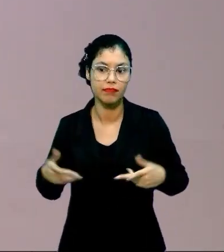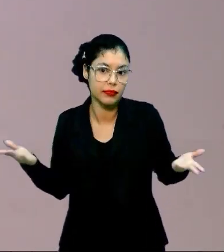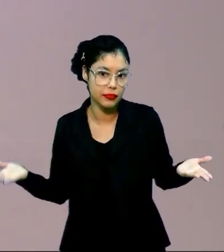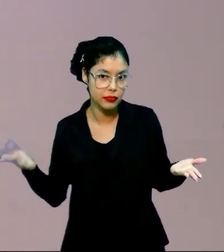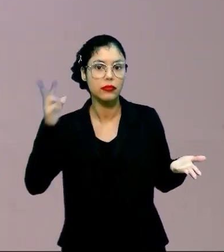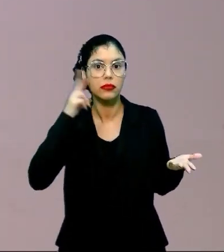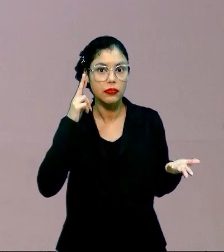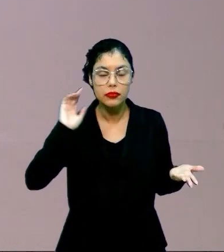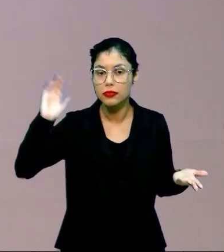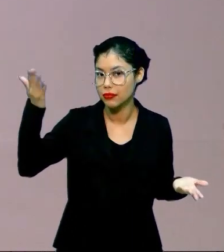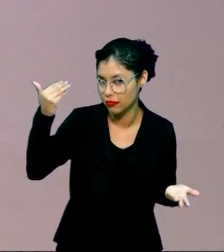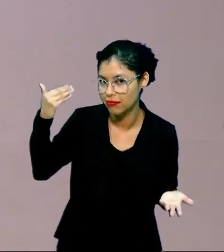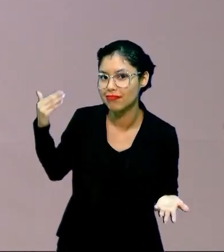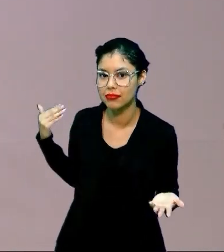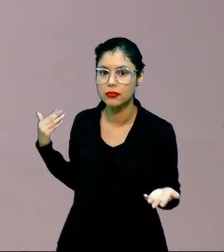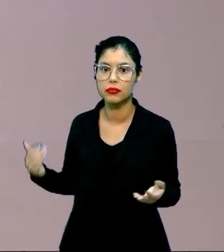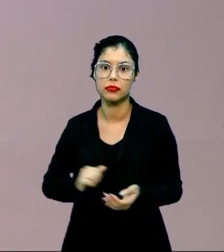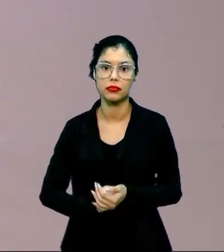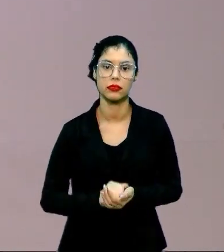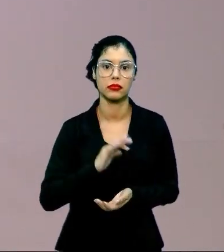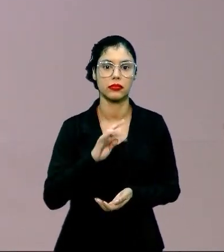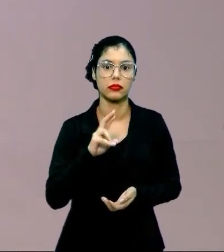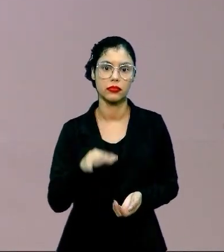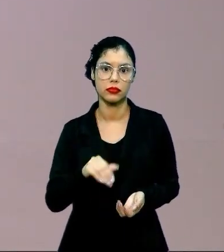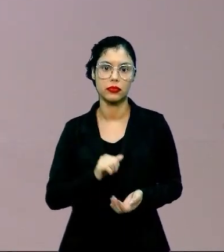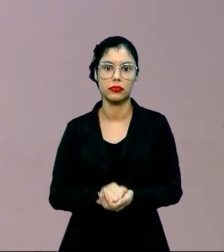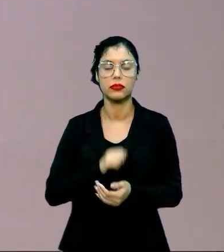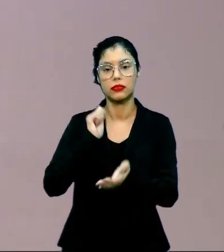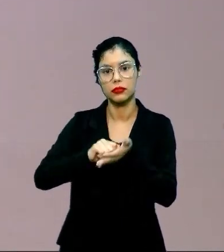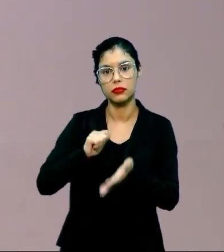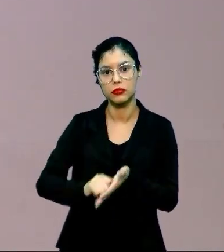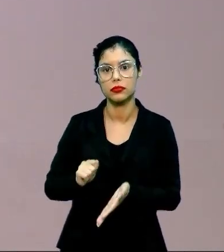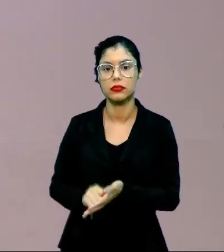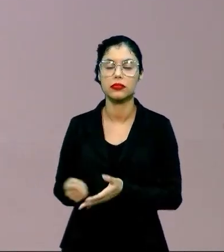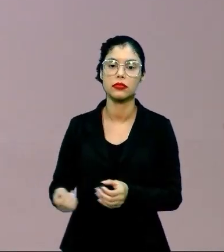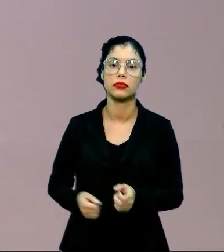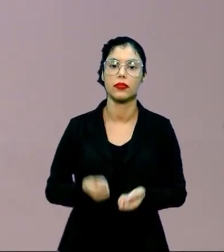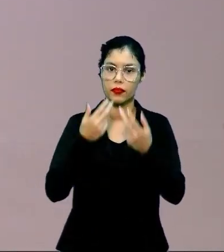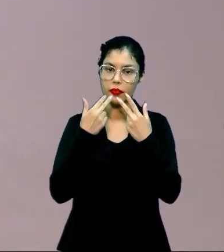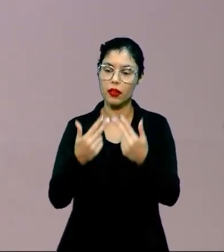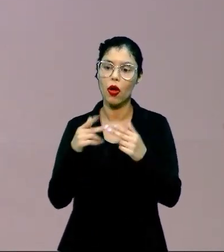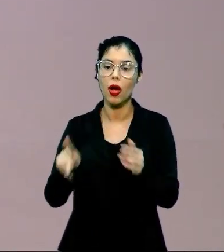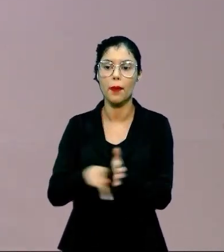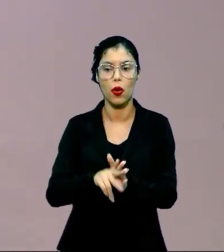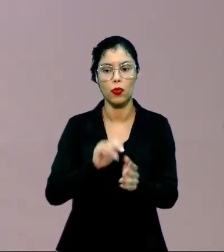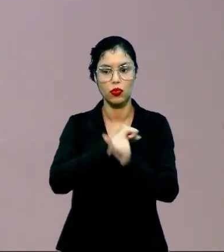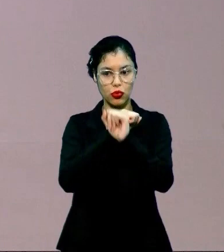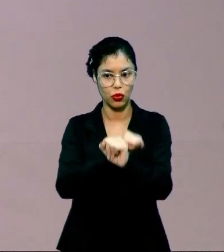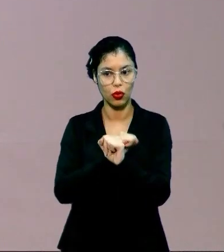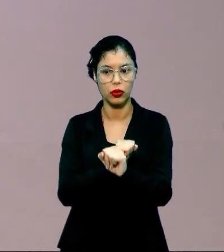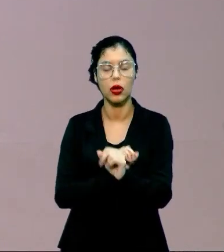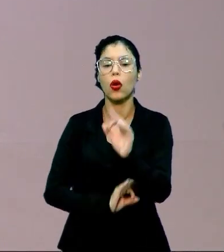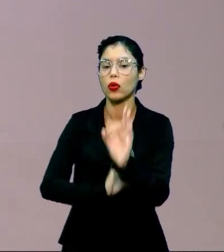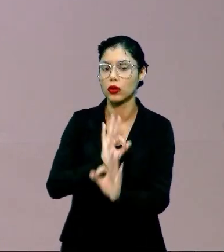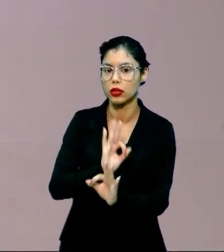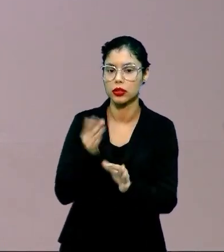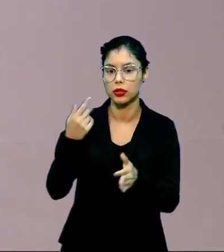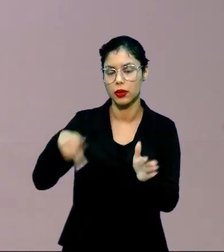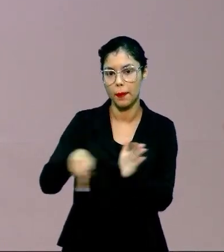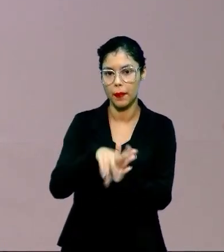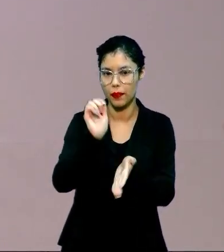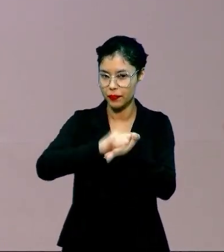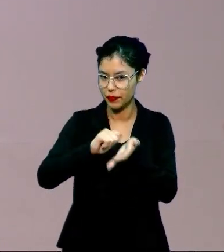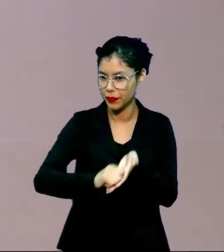isso normal naquela época. Então, Castro Alves é um escritor que dá voz aos escravos, trata ali dentro da obra